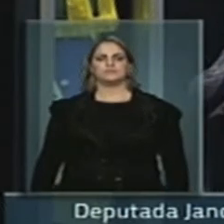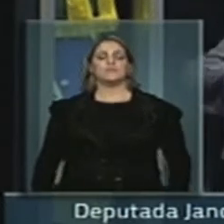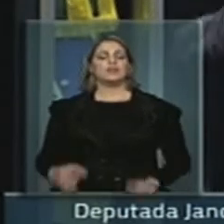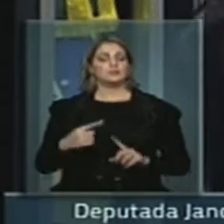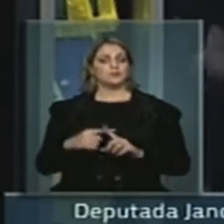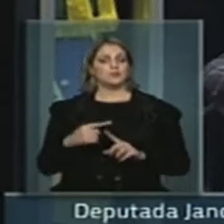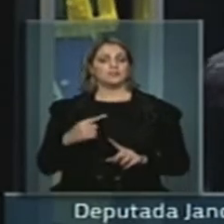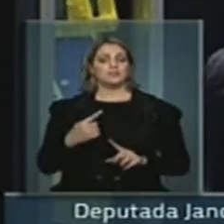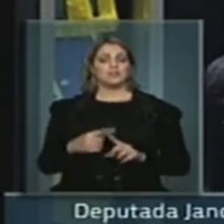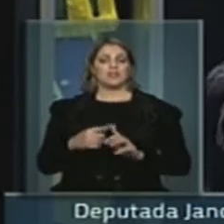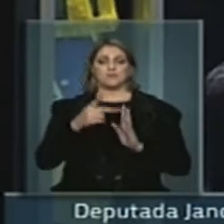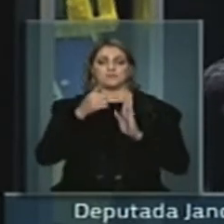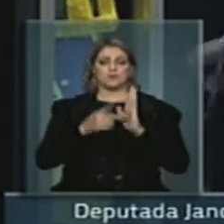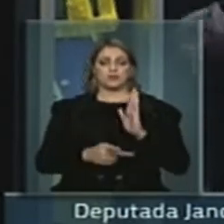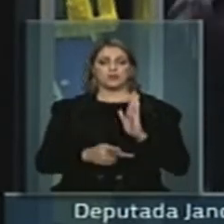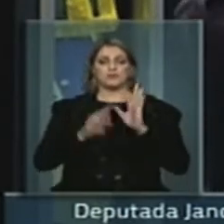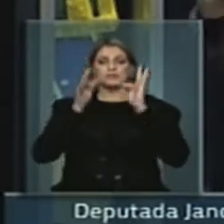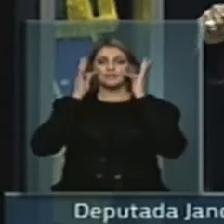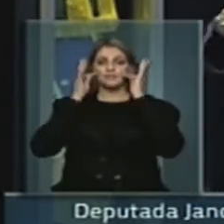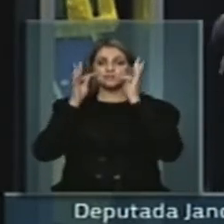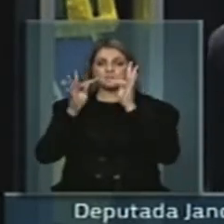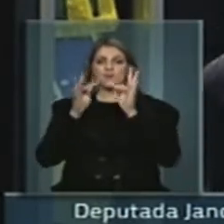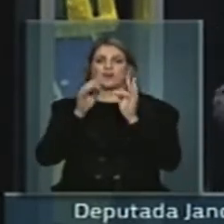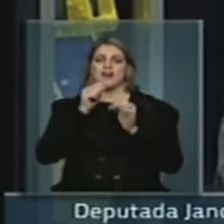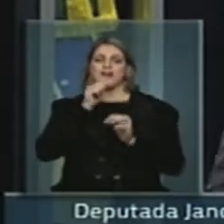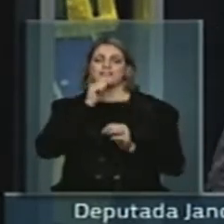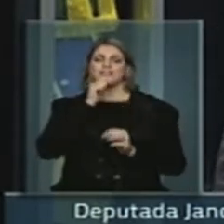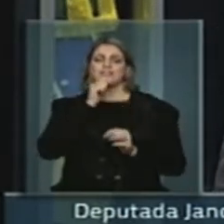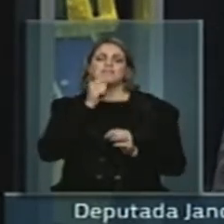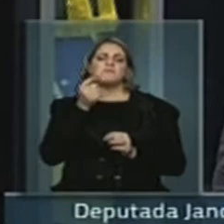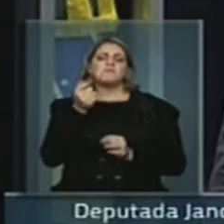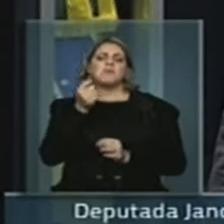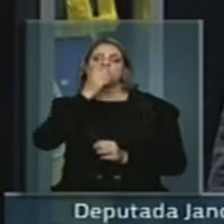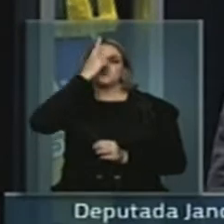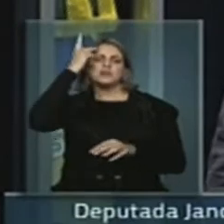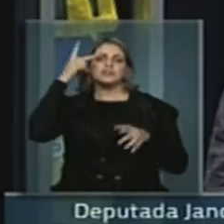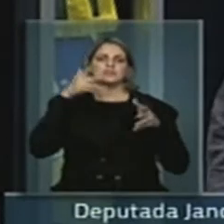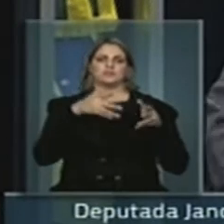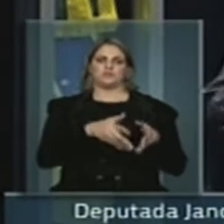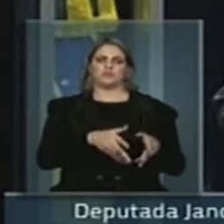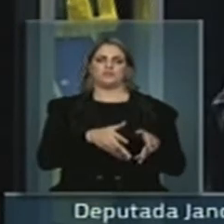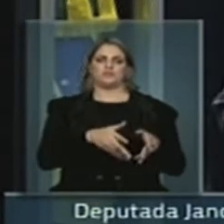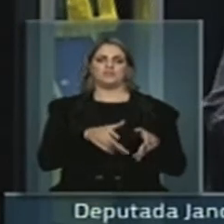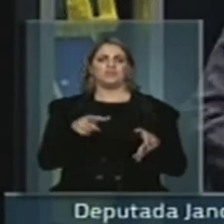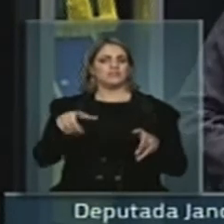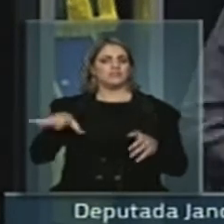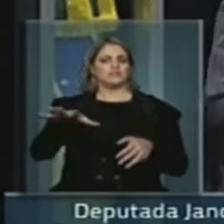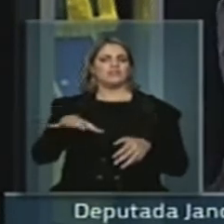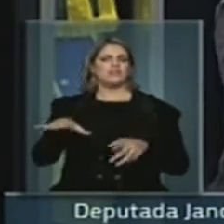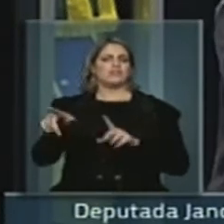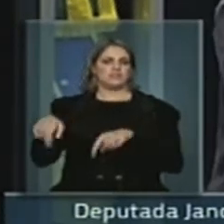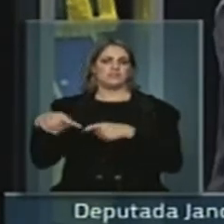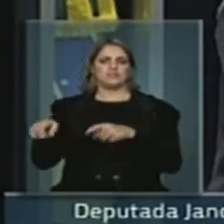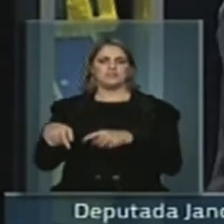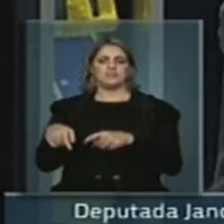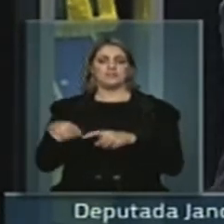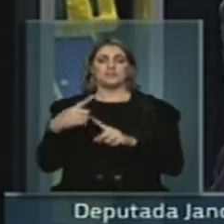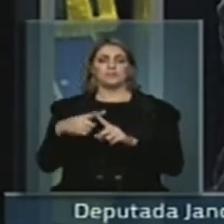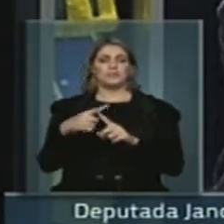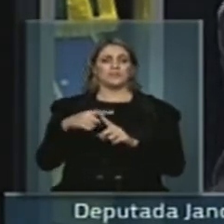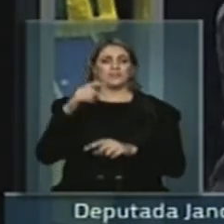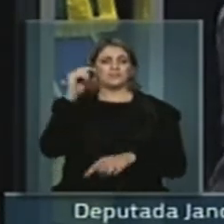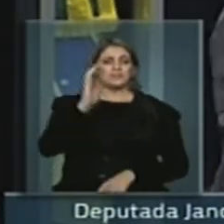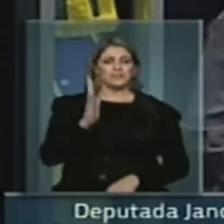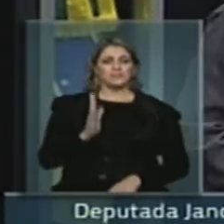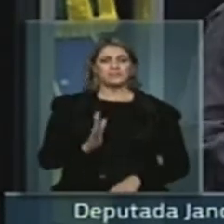medida em que o programa de testemunhas ainda tem muito pouca gente desse campo, desse setor, na medida em que o Estado brasileiro